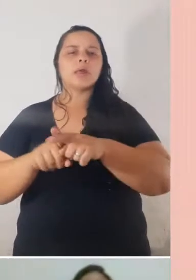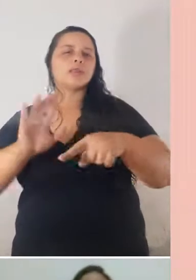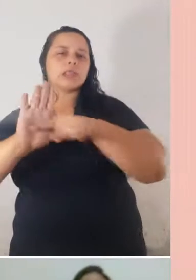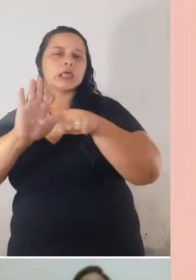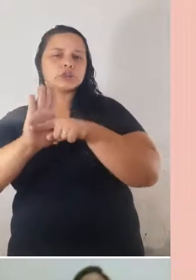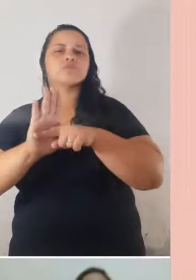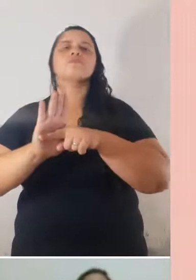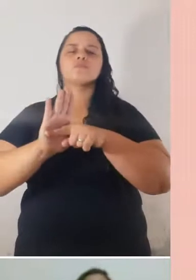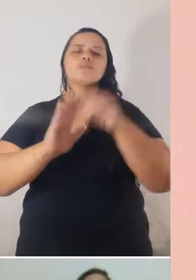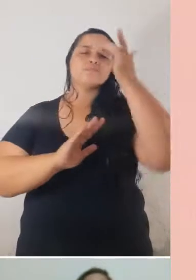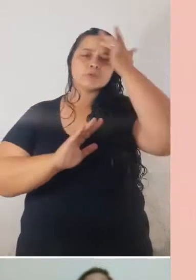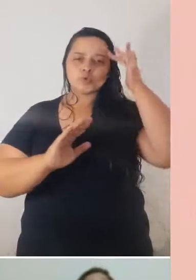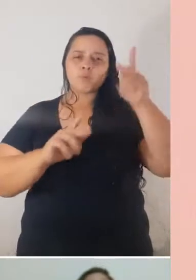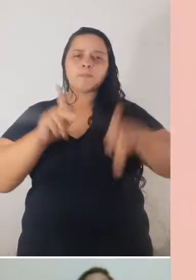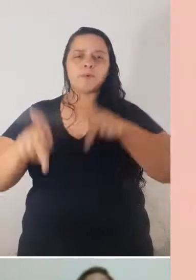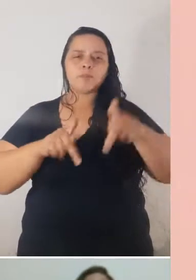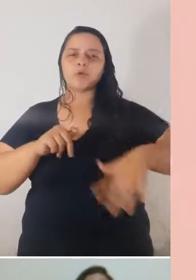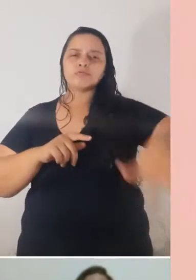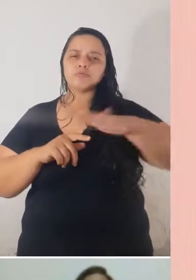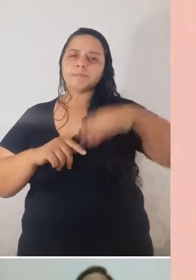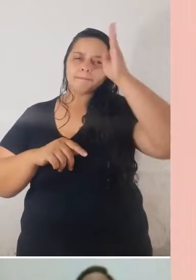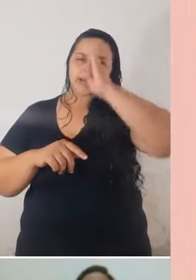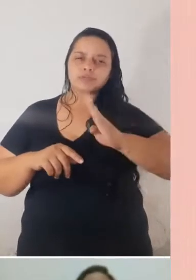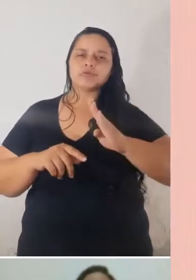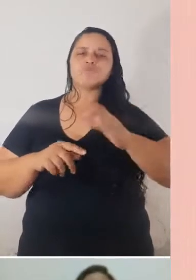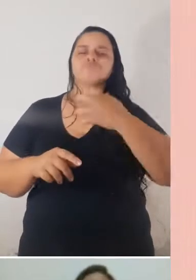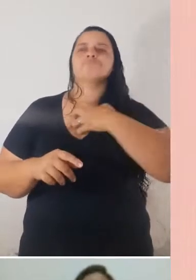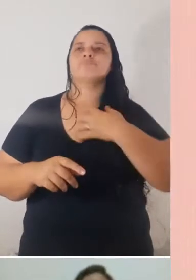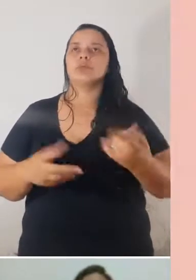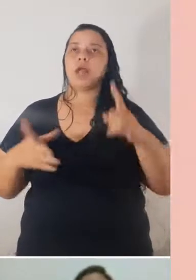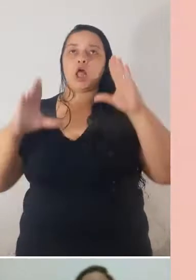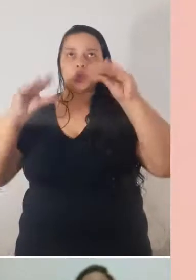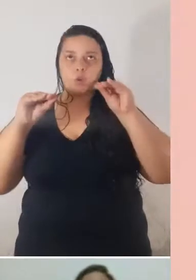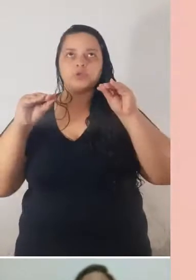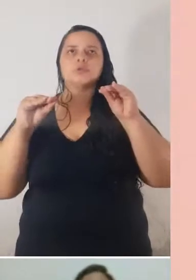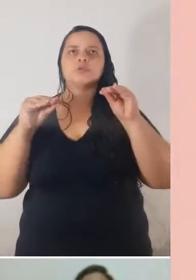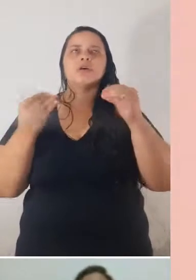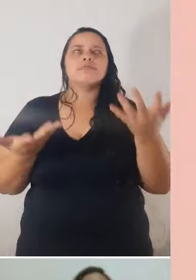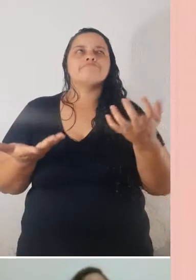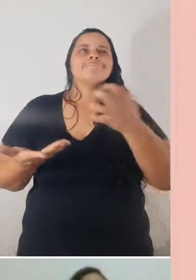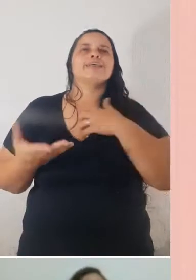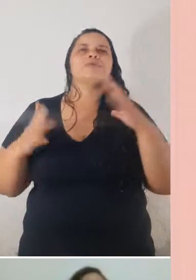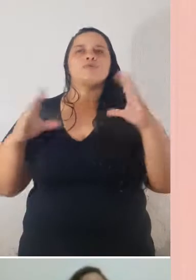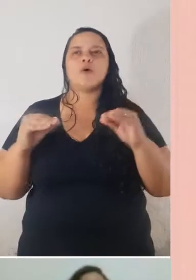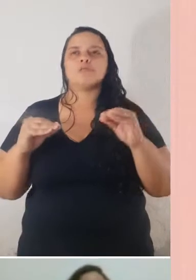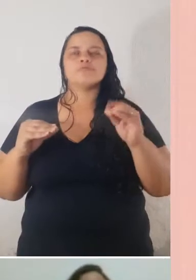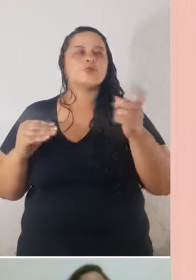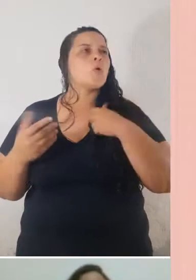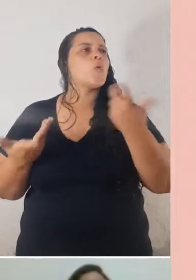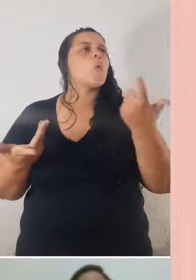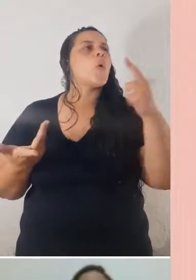abateu parte da população à época do golpe. A noite desceu. Que noite! Já não enxergo